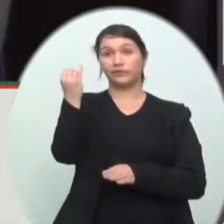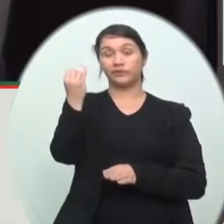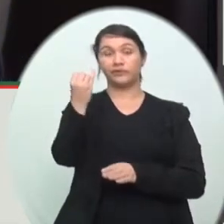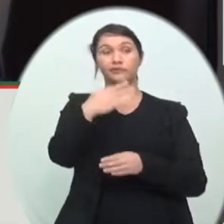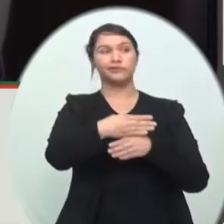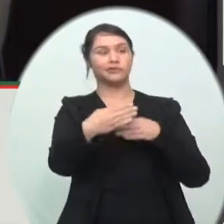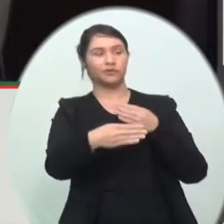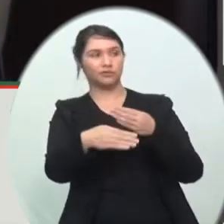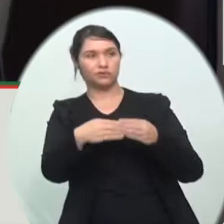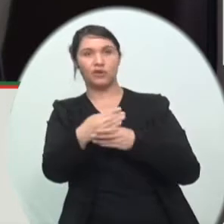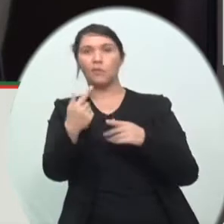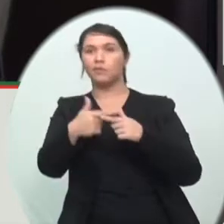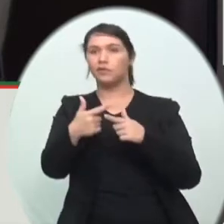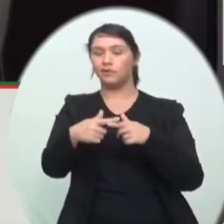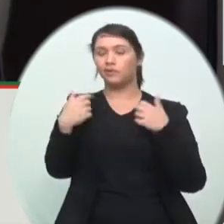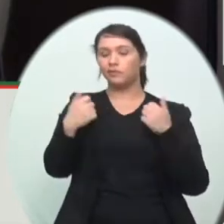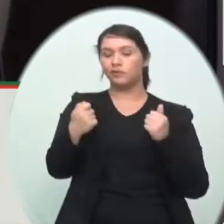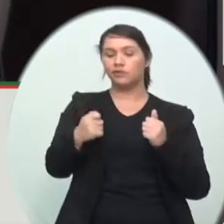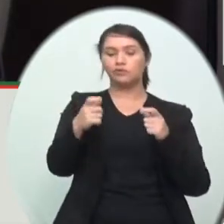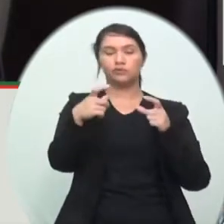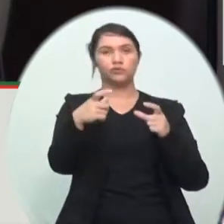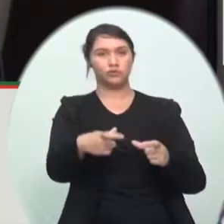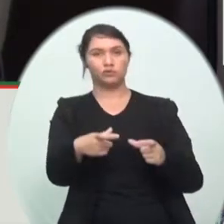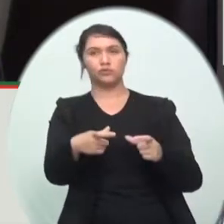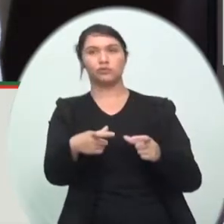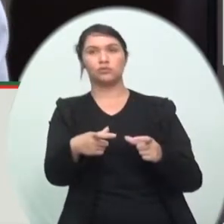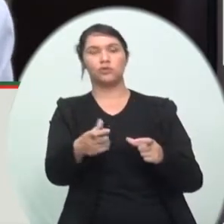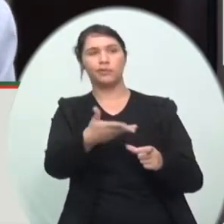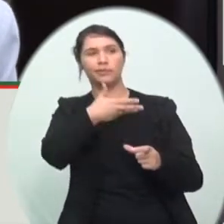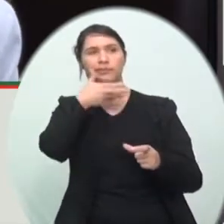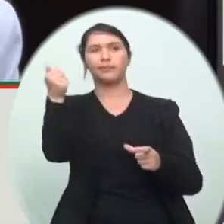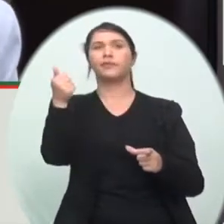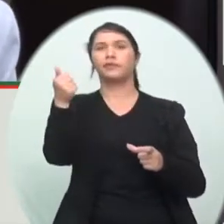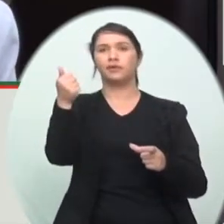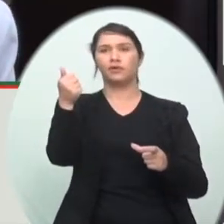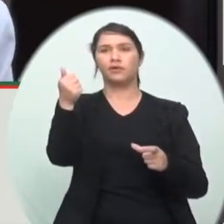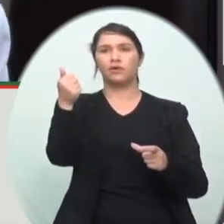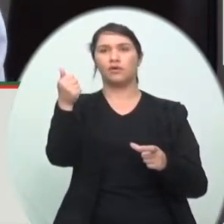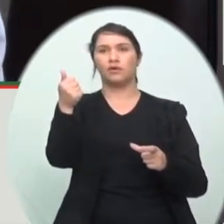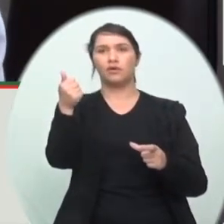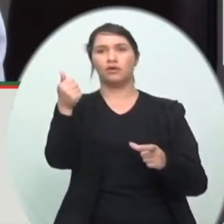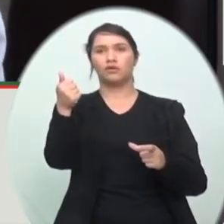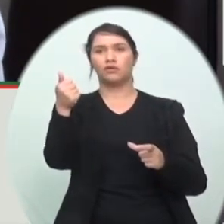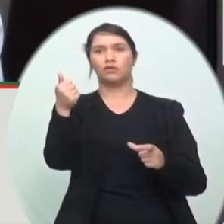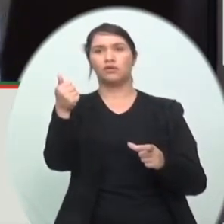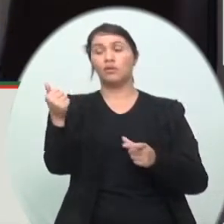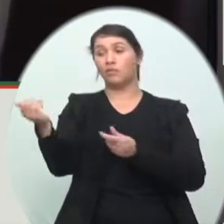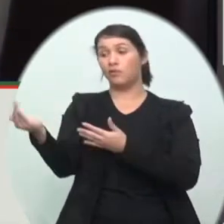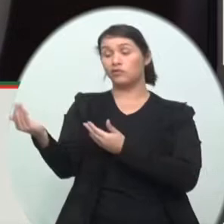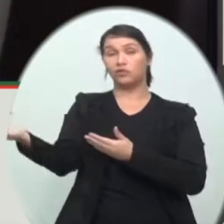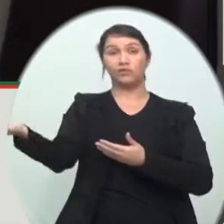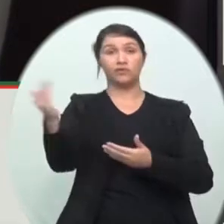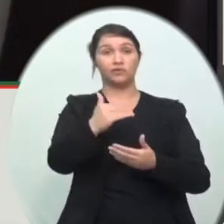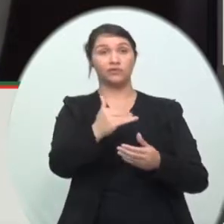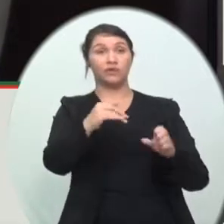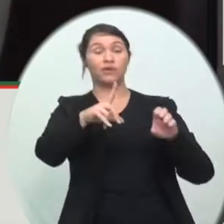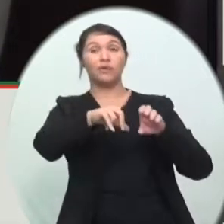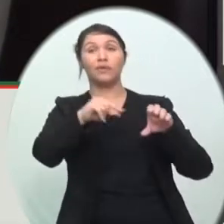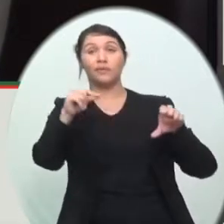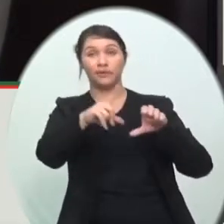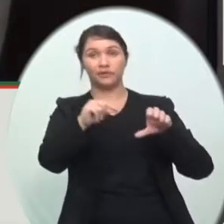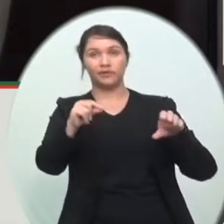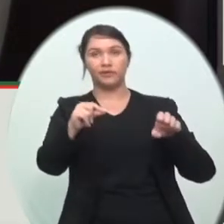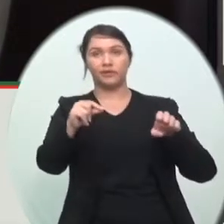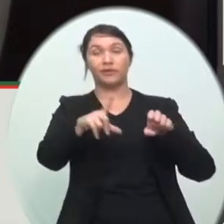de um ambiente cada vez menos hostil, cada vez mais atraente para esses jovens. E vocês têm